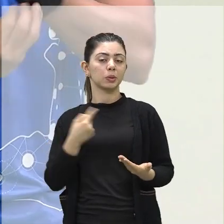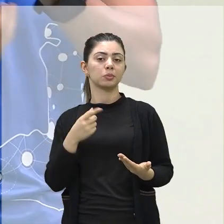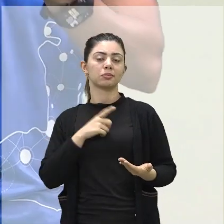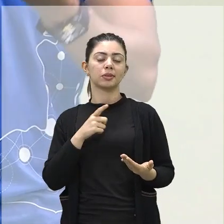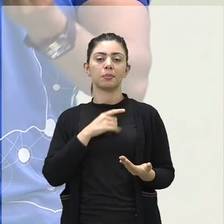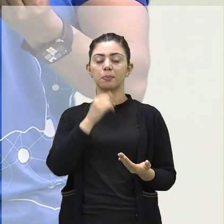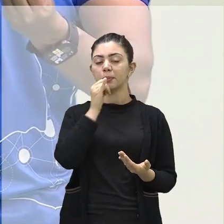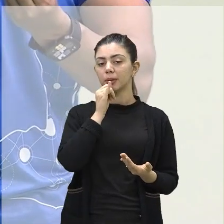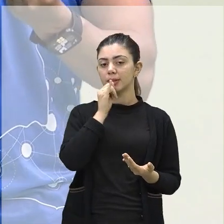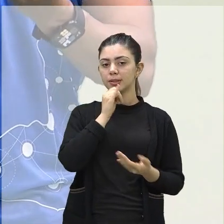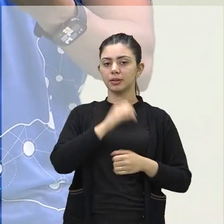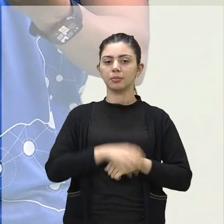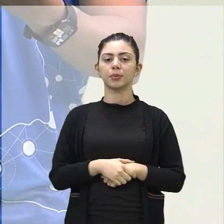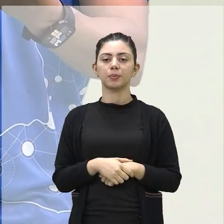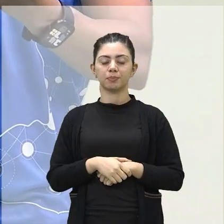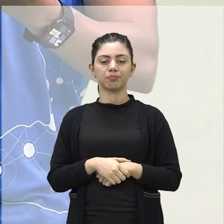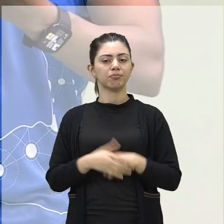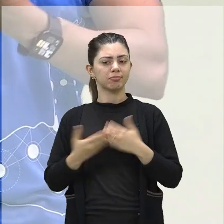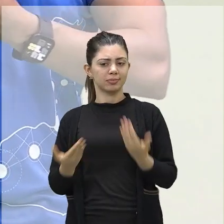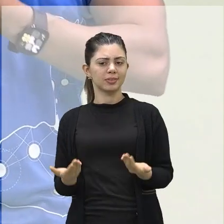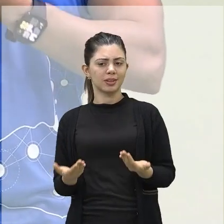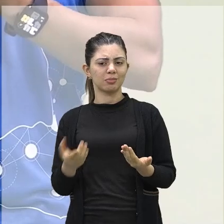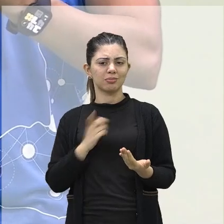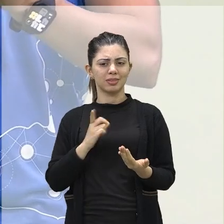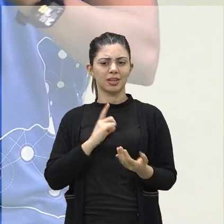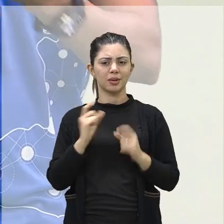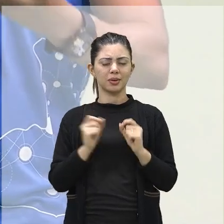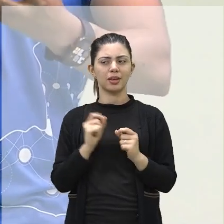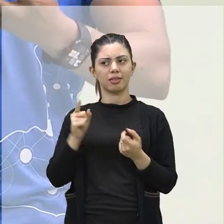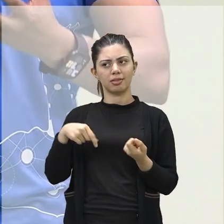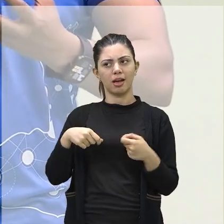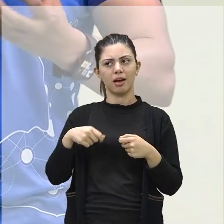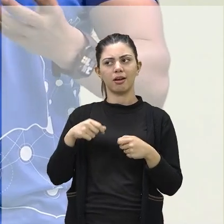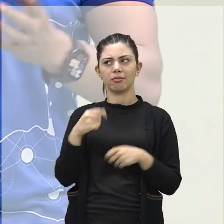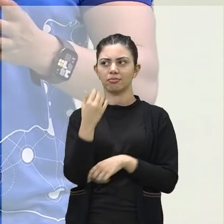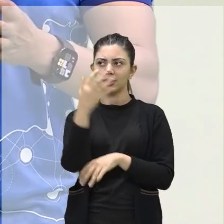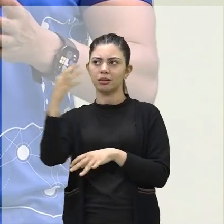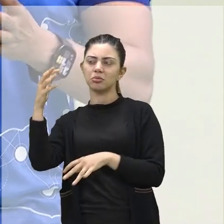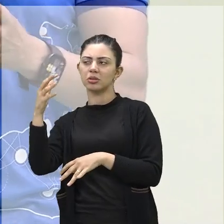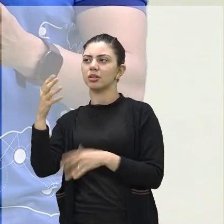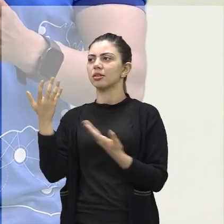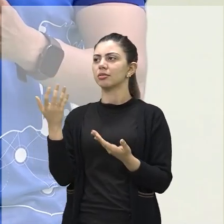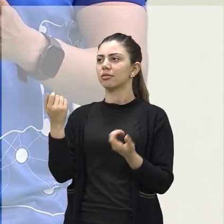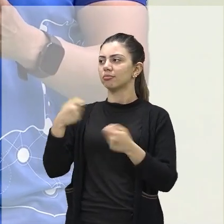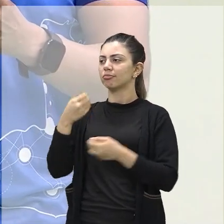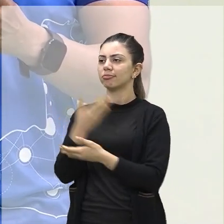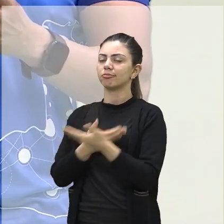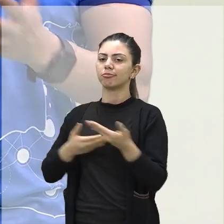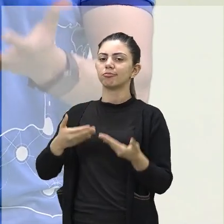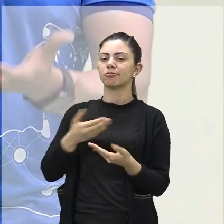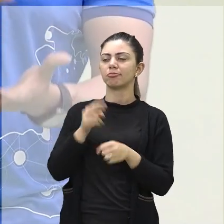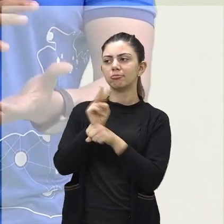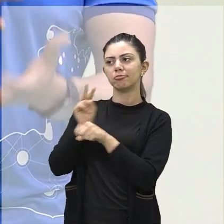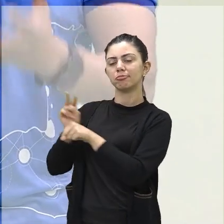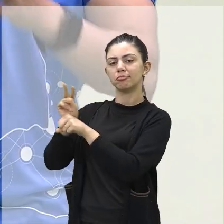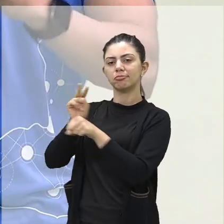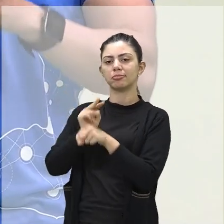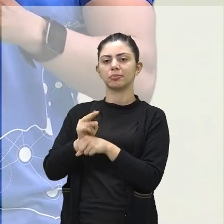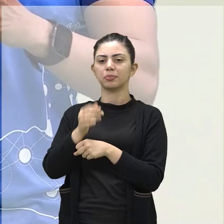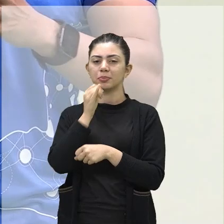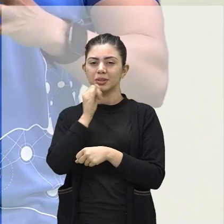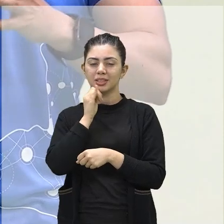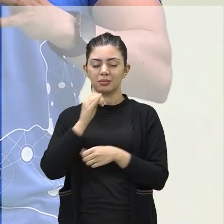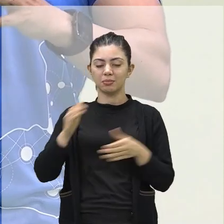misturada, por assim dizer, tá? Uma relação muito próxima com a natureza. Basicamente, a dinâmica do bioma amazônico, as cheias,